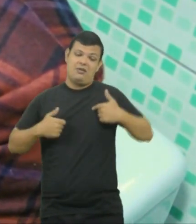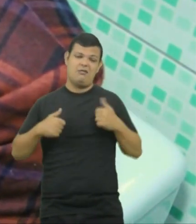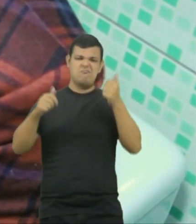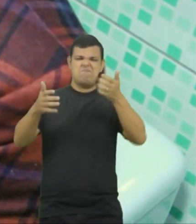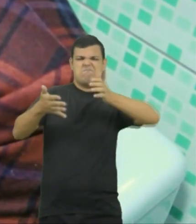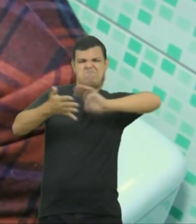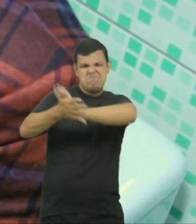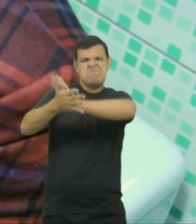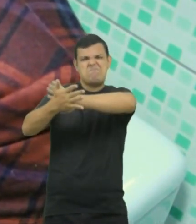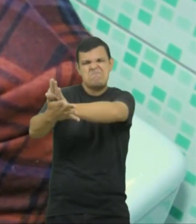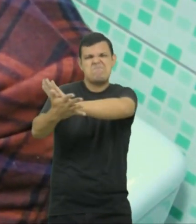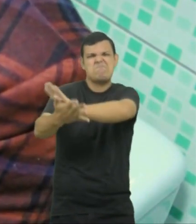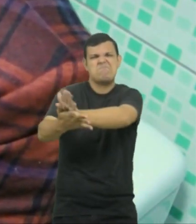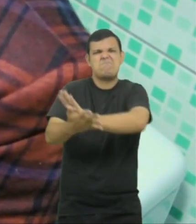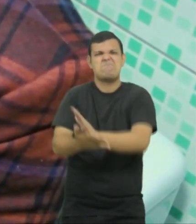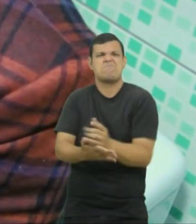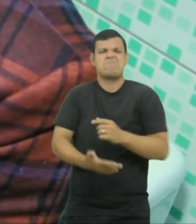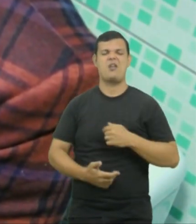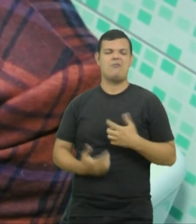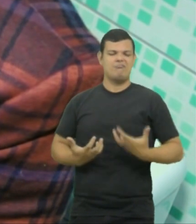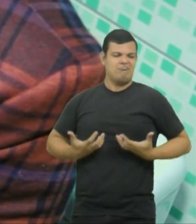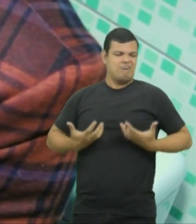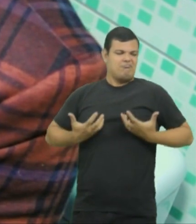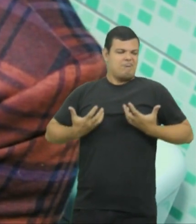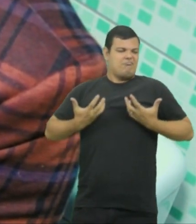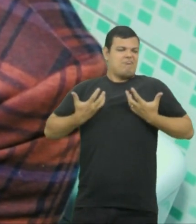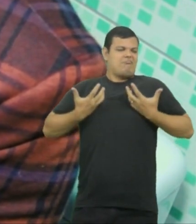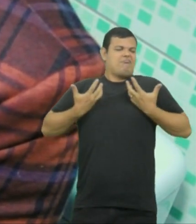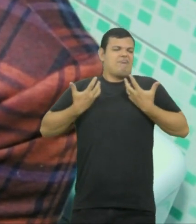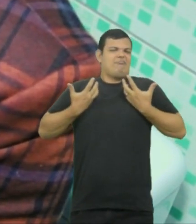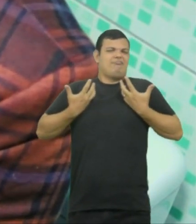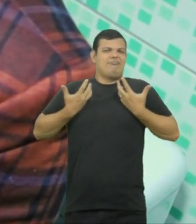contanto que seja um babado bom.